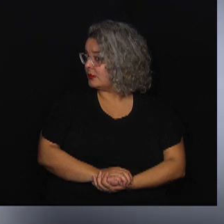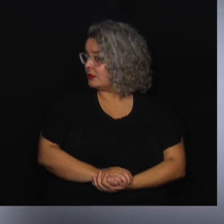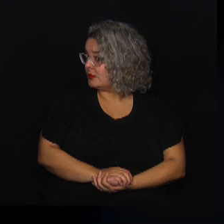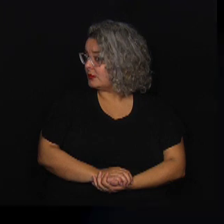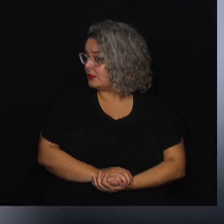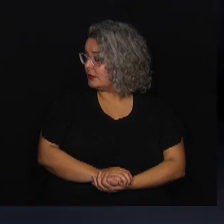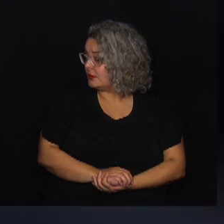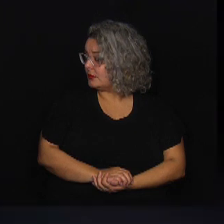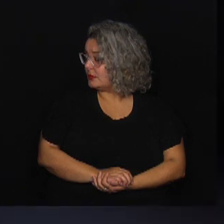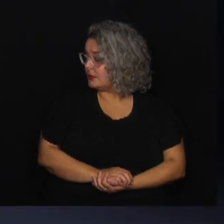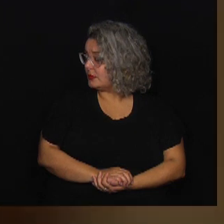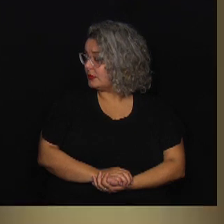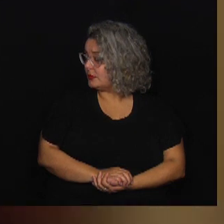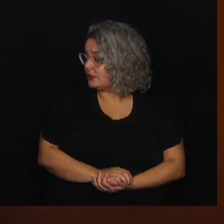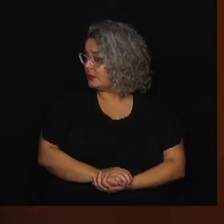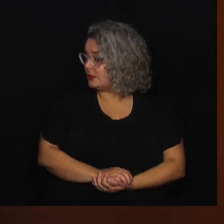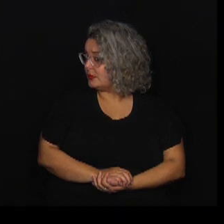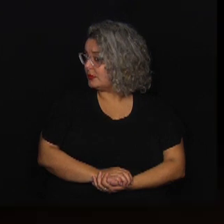I know what I've done.